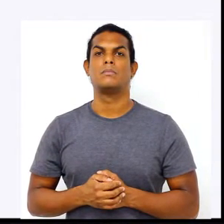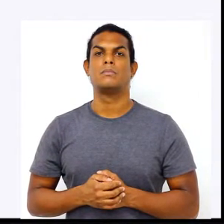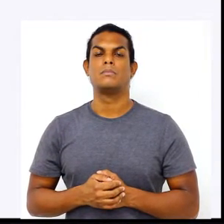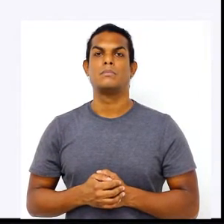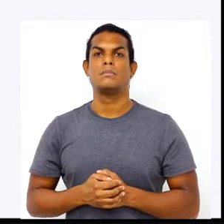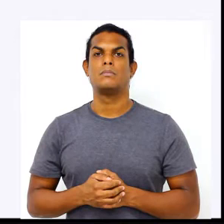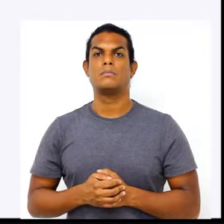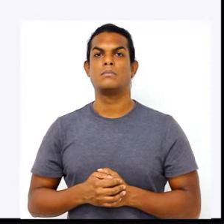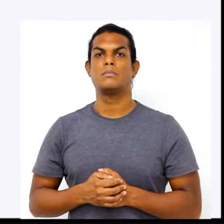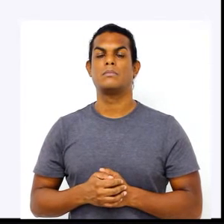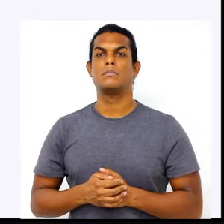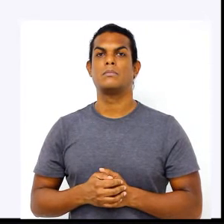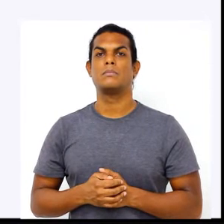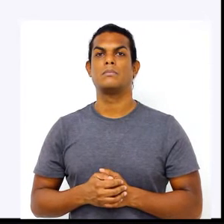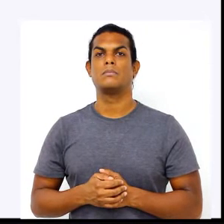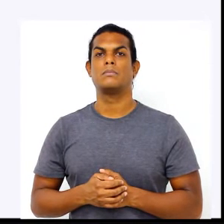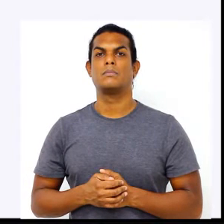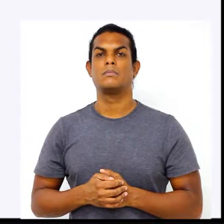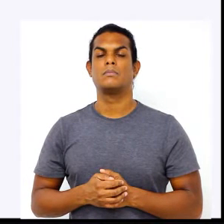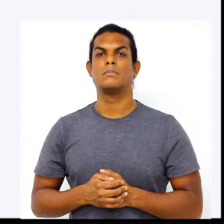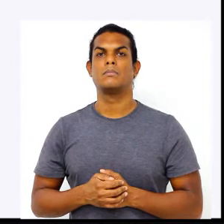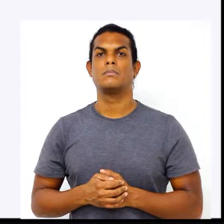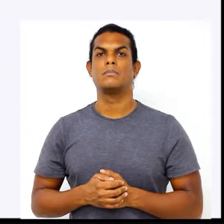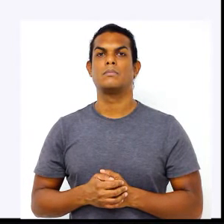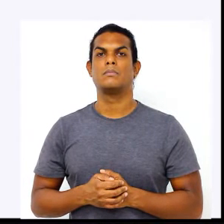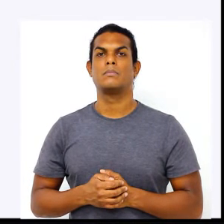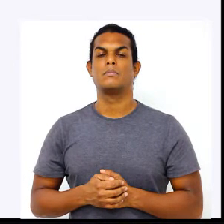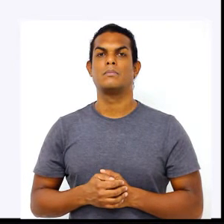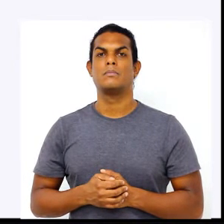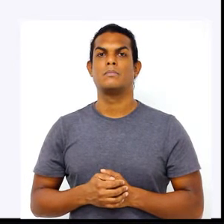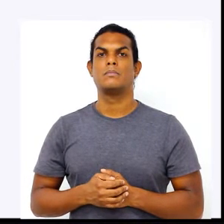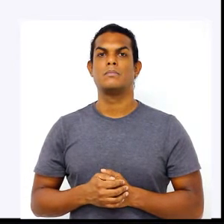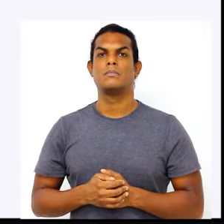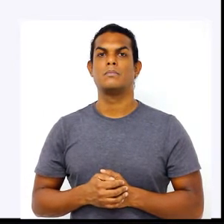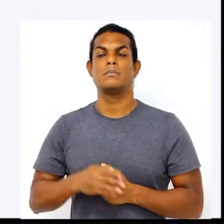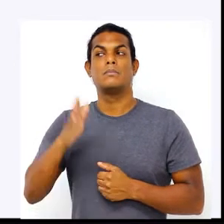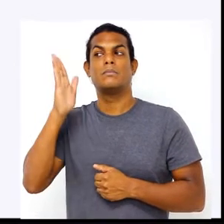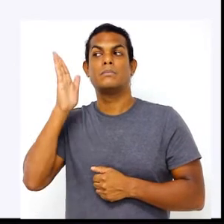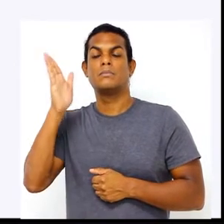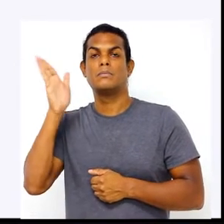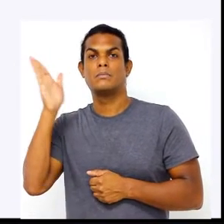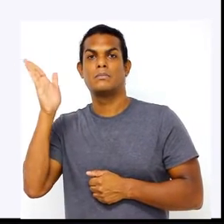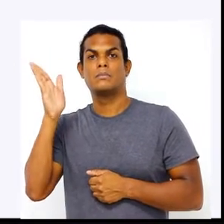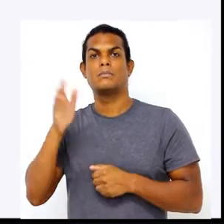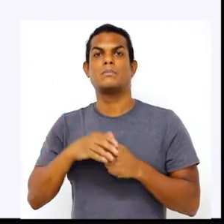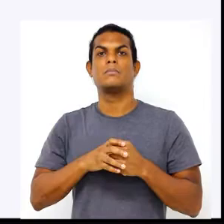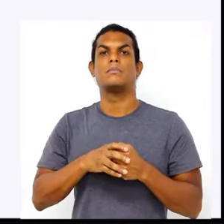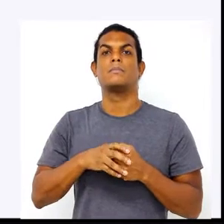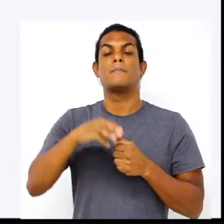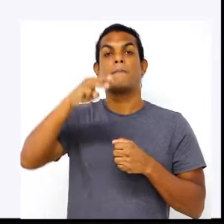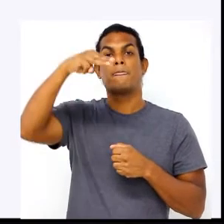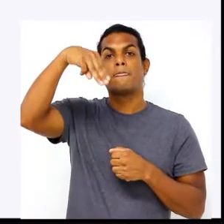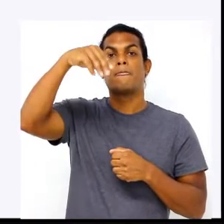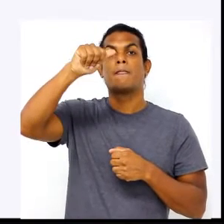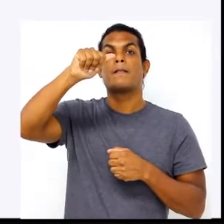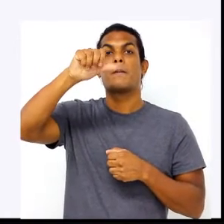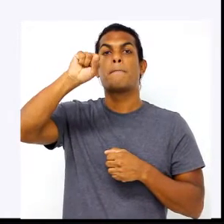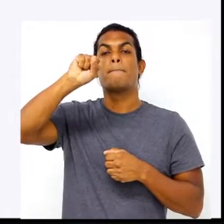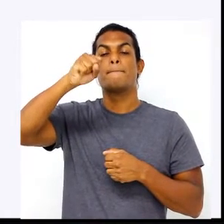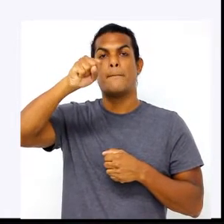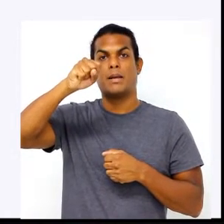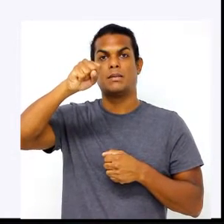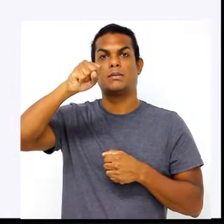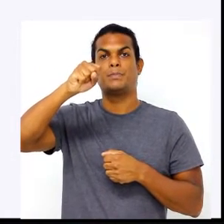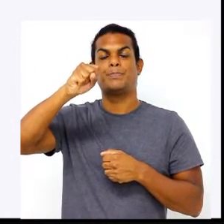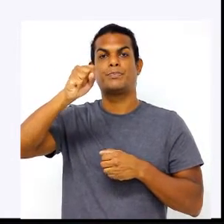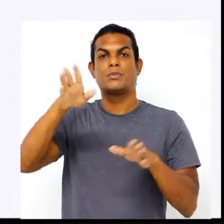Tinha prometido a mim mesma não ir àquela festa, mas acabei por ir. Então, esse conectivo